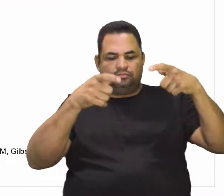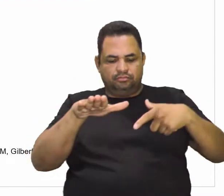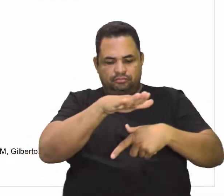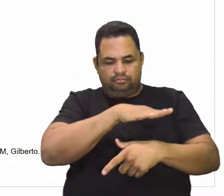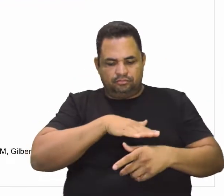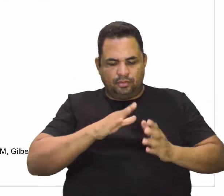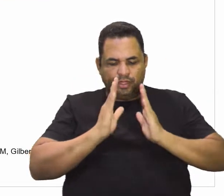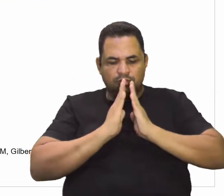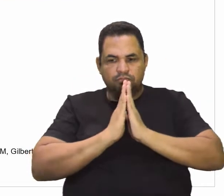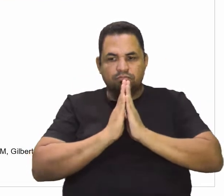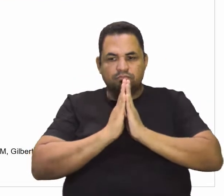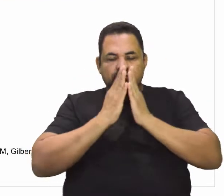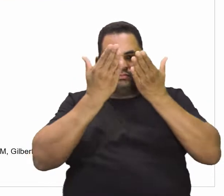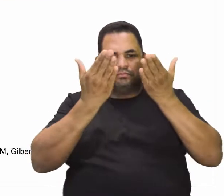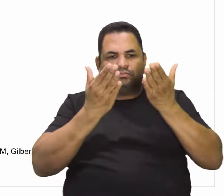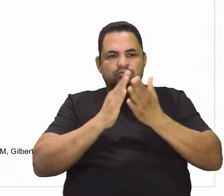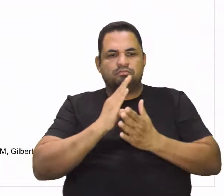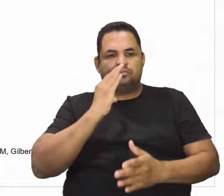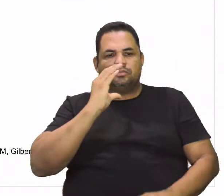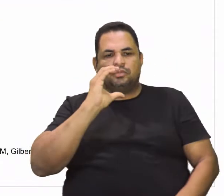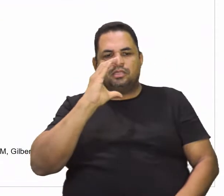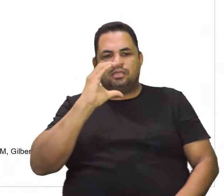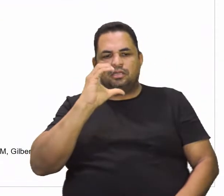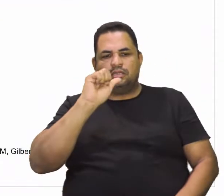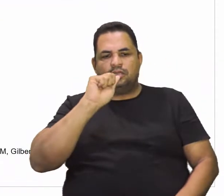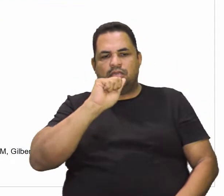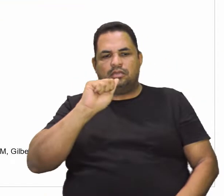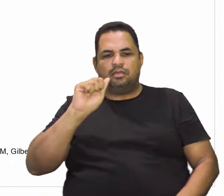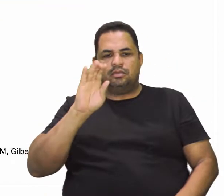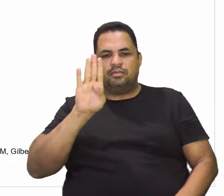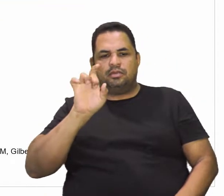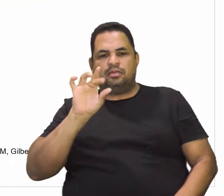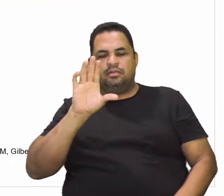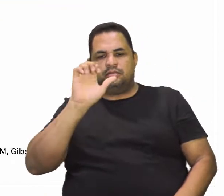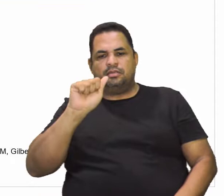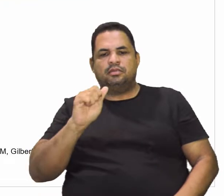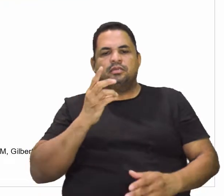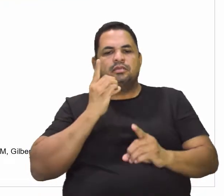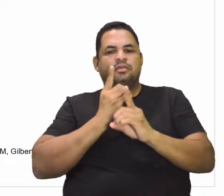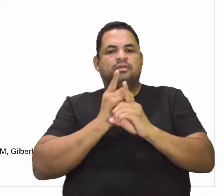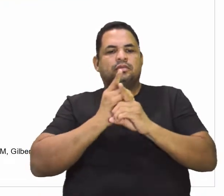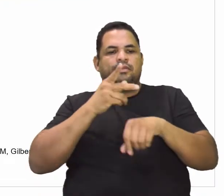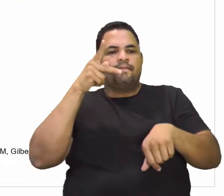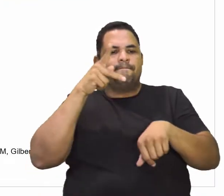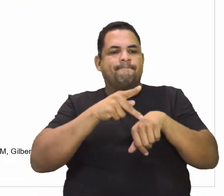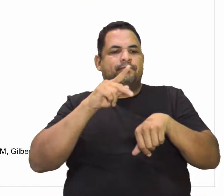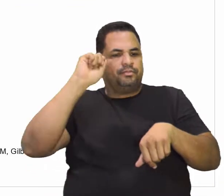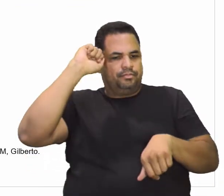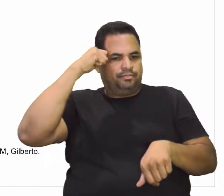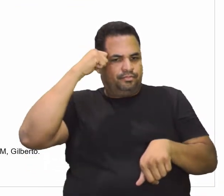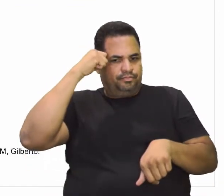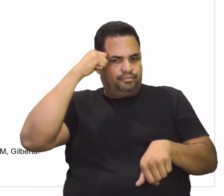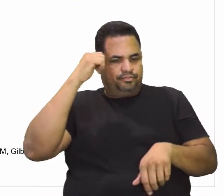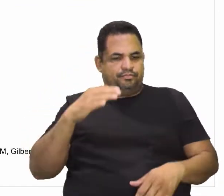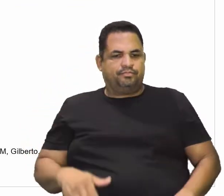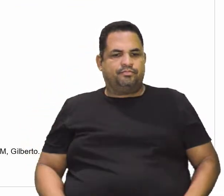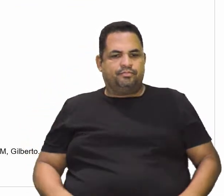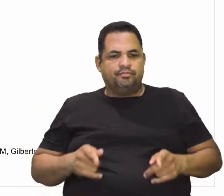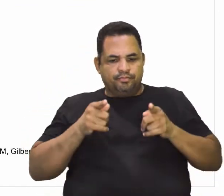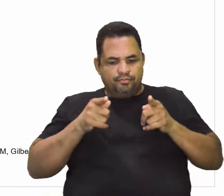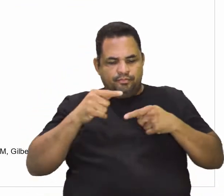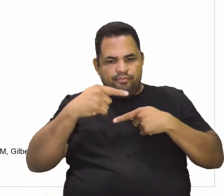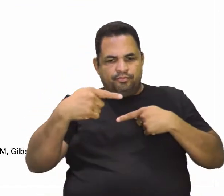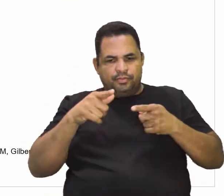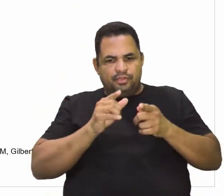sagrado, que era Caaba. Lá na Caaba encontra-se uma pedra negra, que é